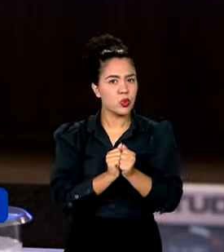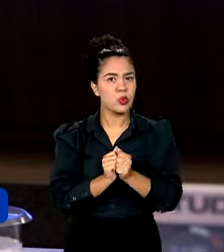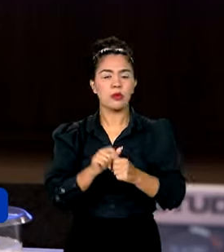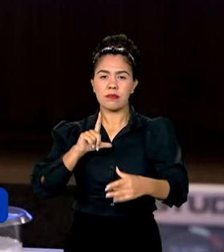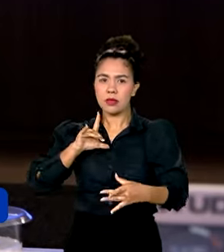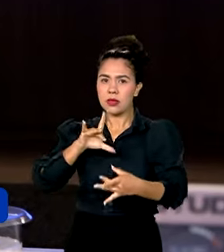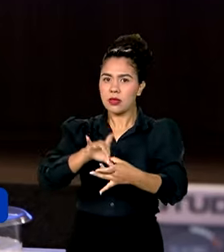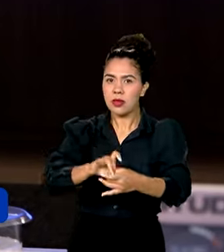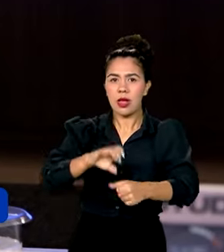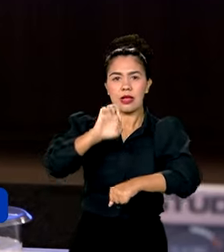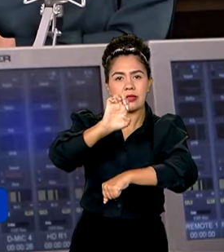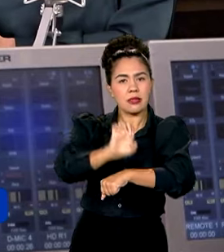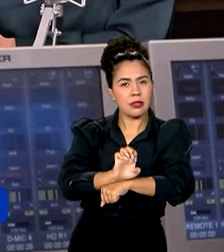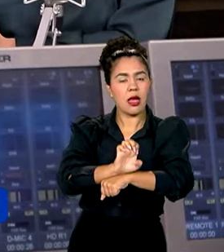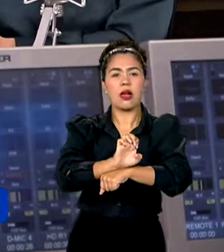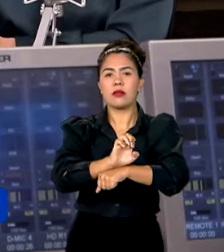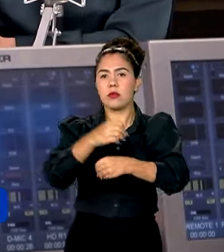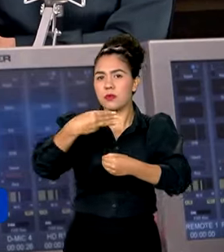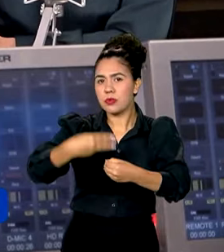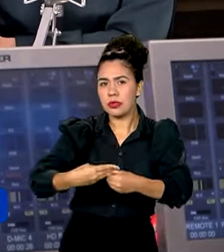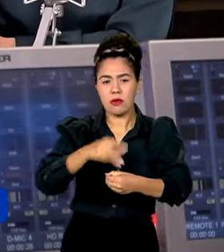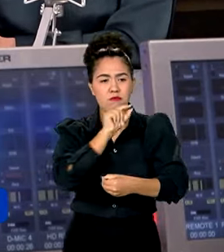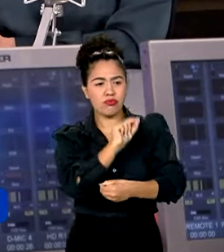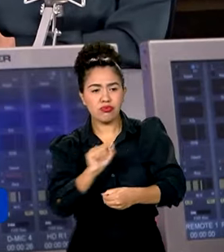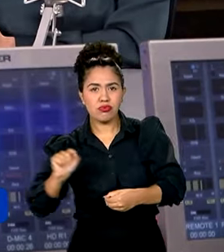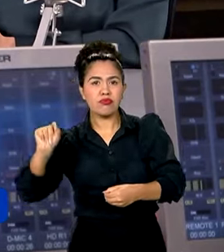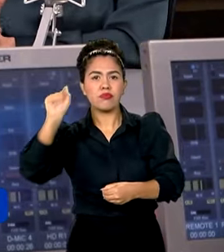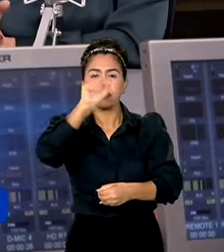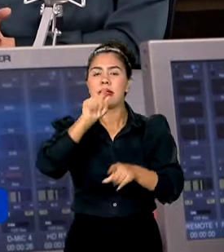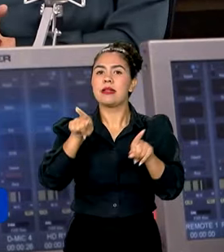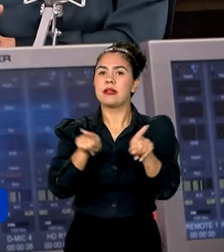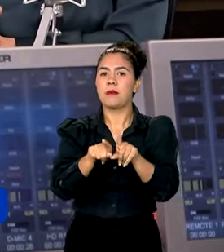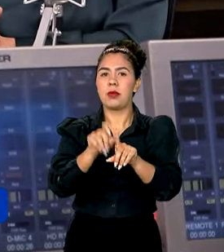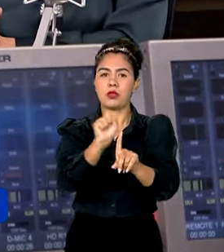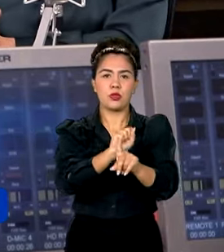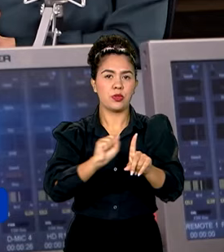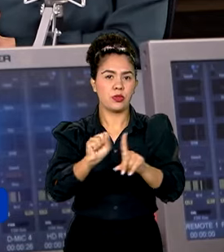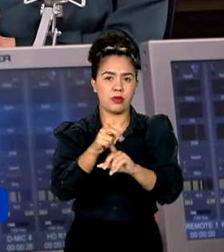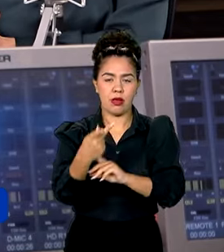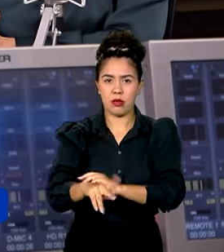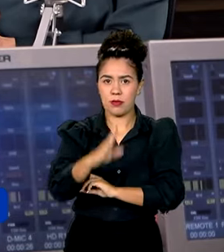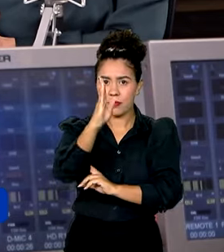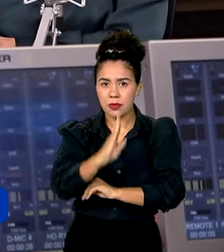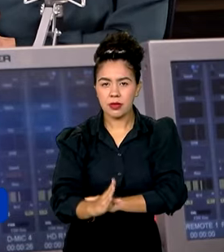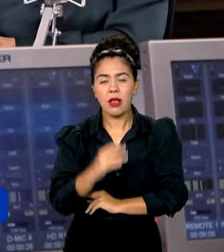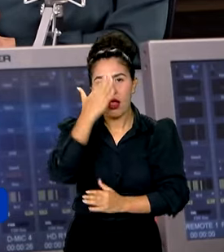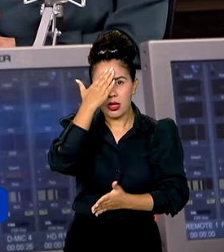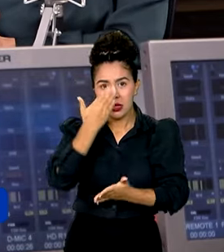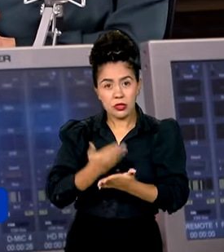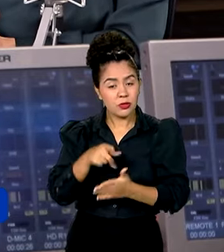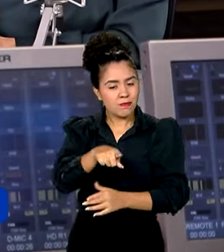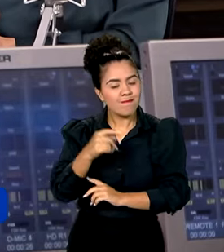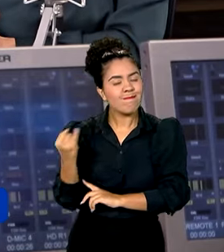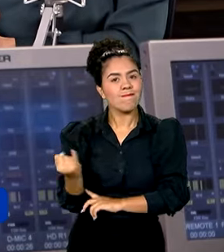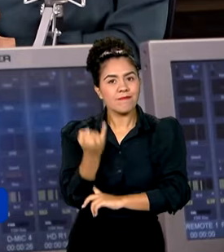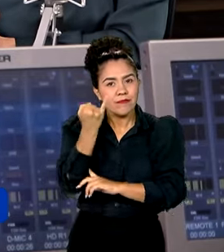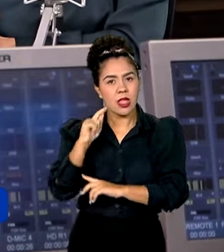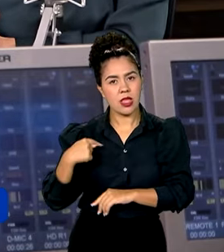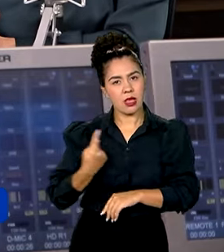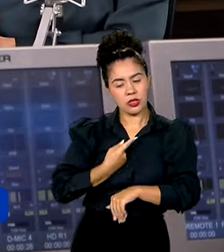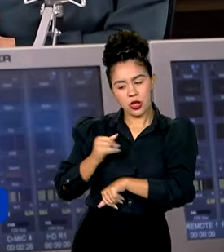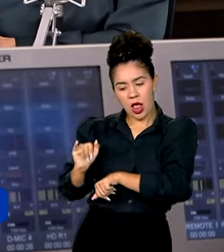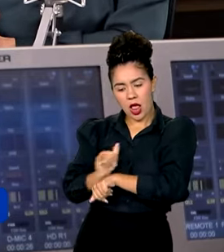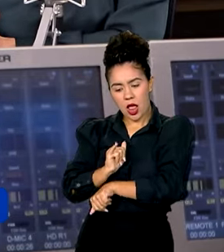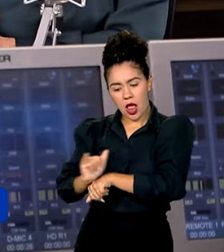Estados com municípios e com a sociedade né eu crei que é isso é o mais importante e nós fizemos uma estratégia